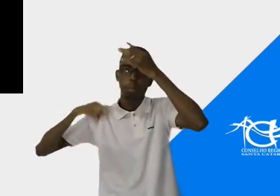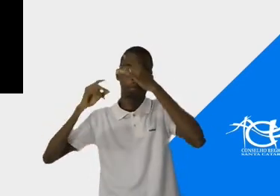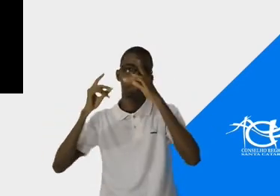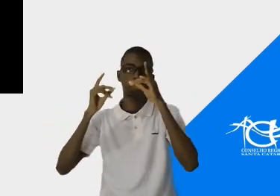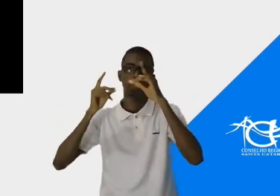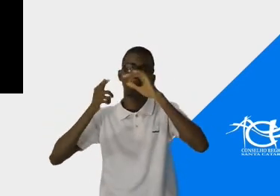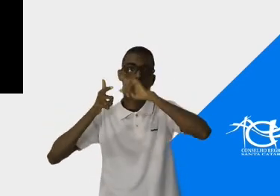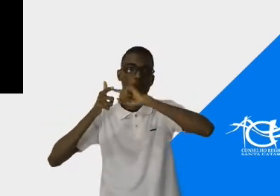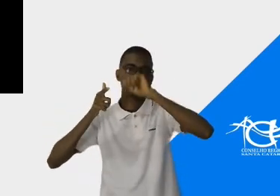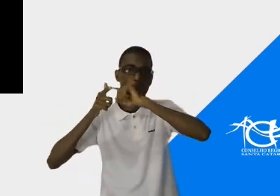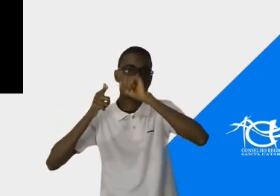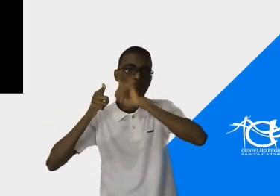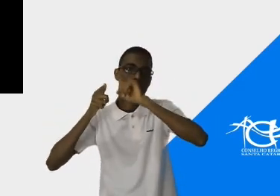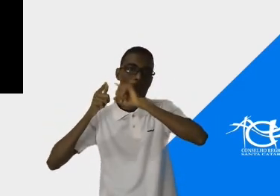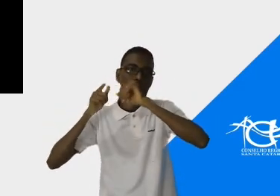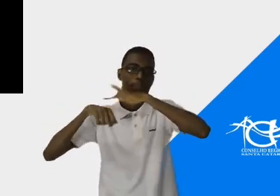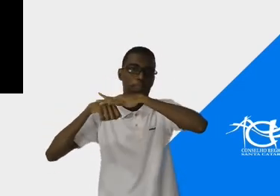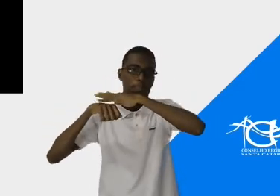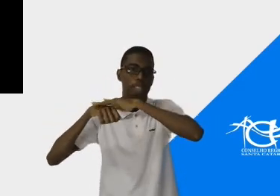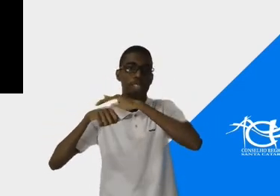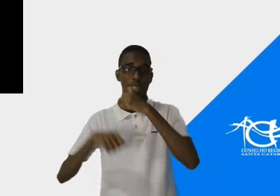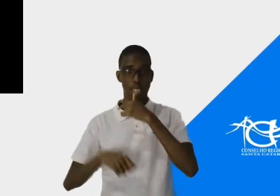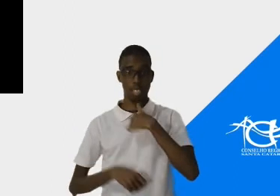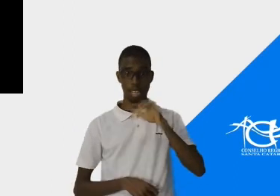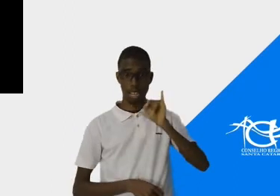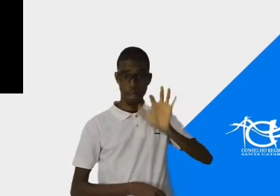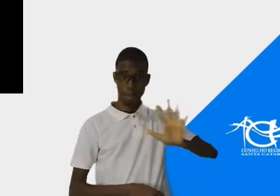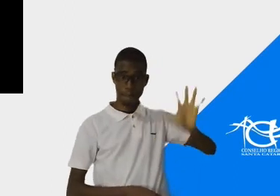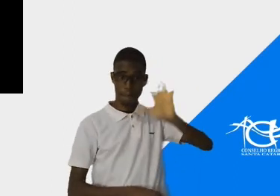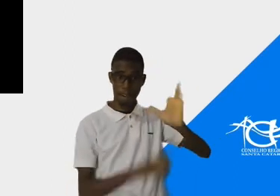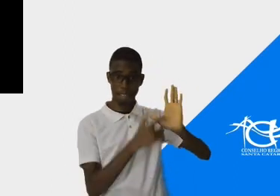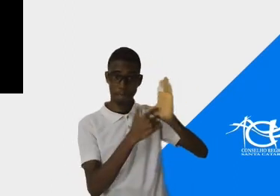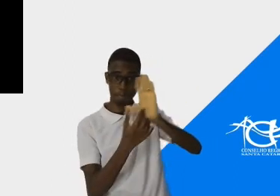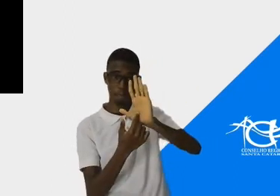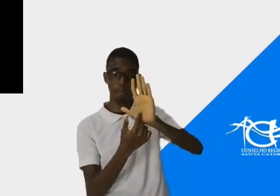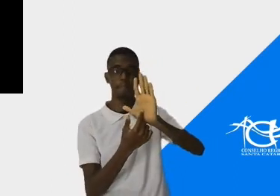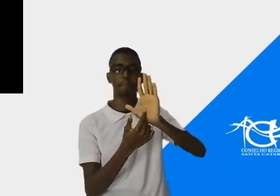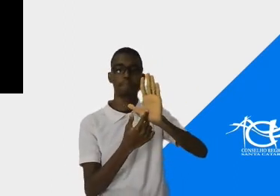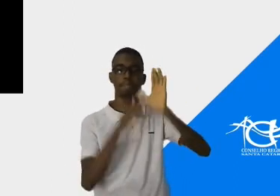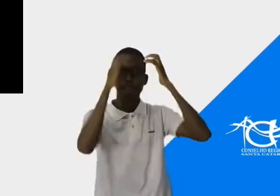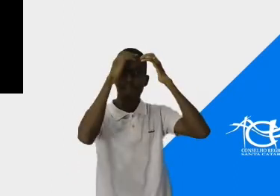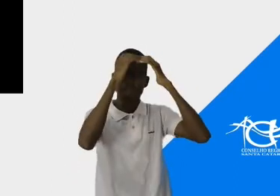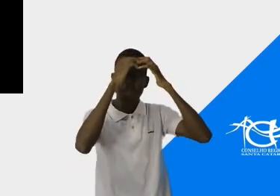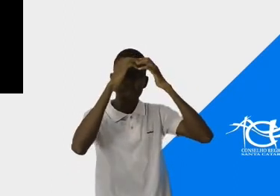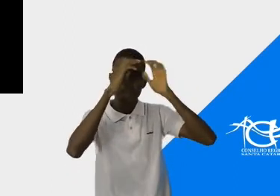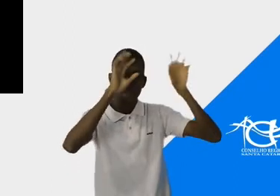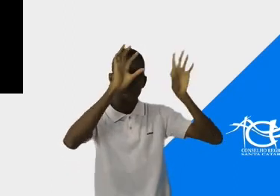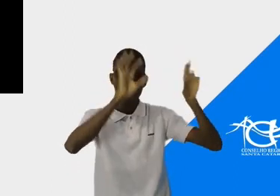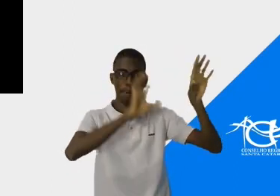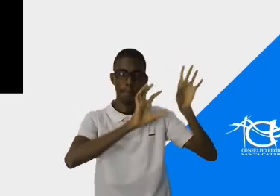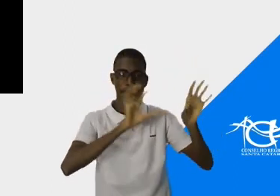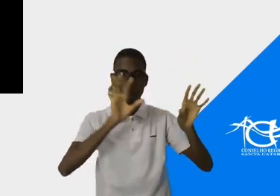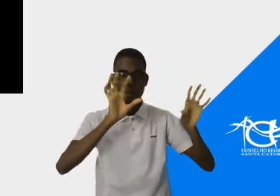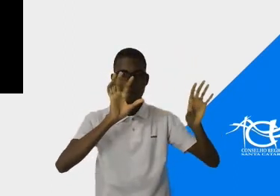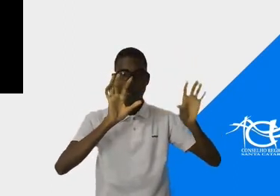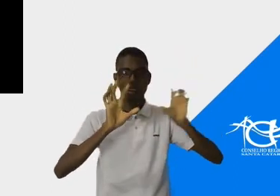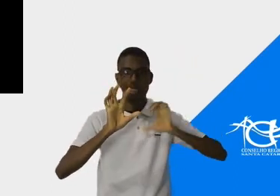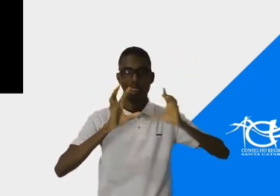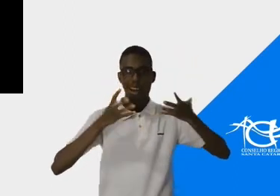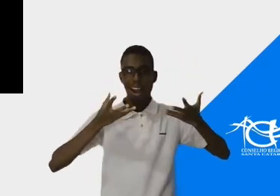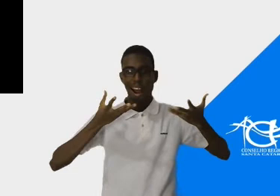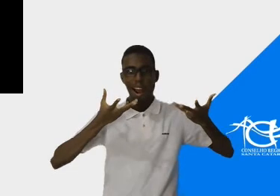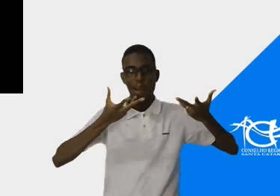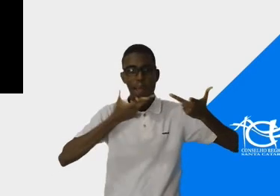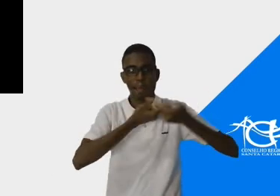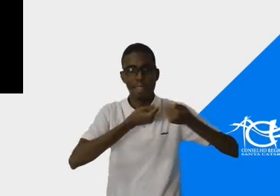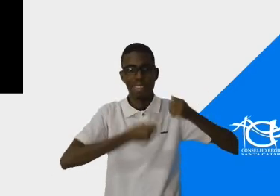adoro, que mostra a maior ativação das áreas conforme a habilidade que está sendo executada.